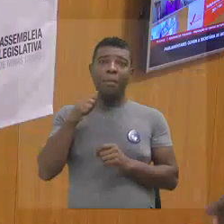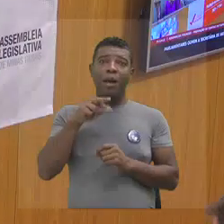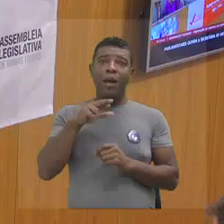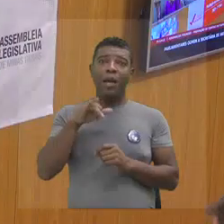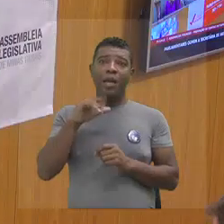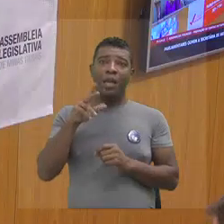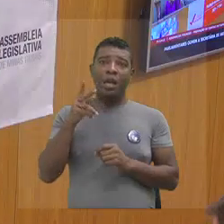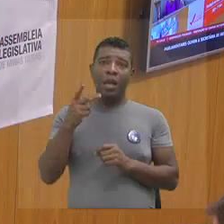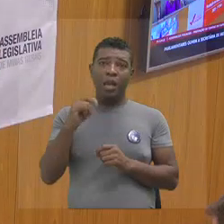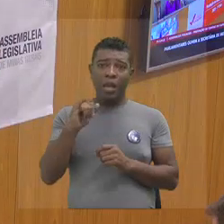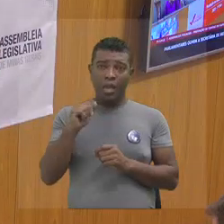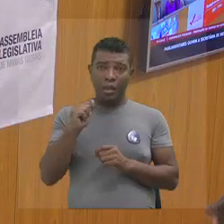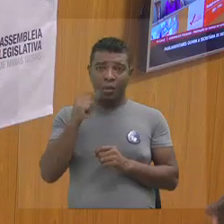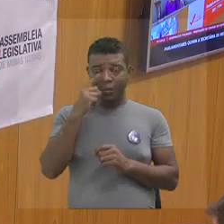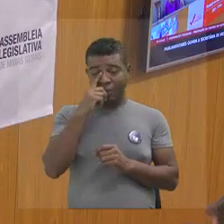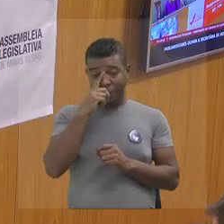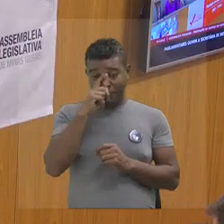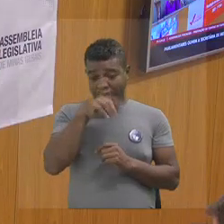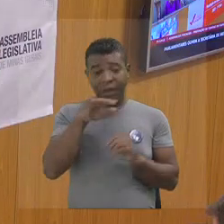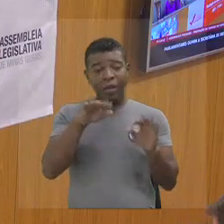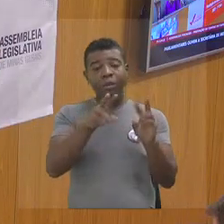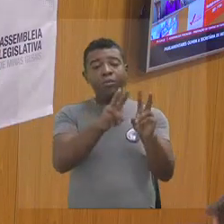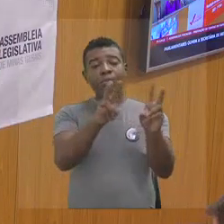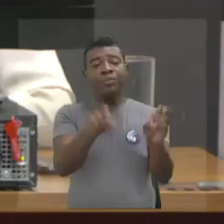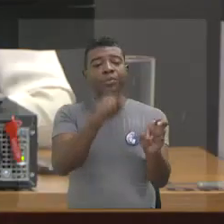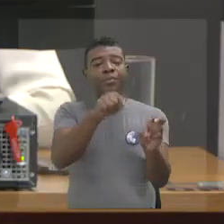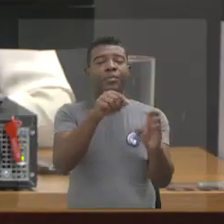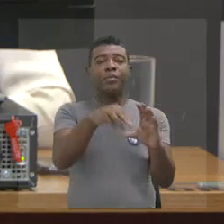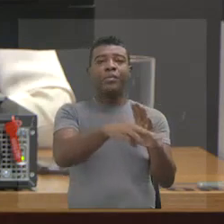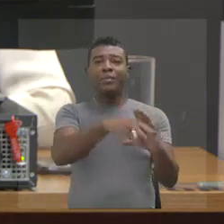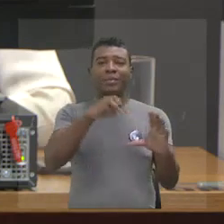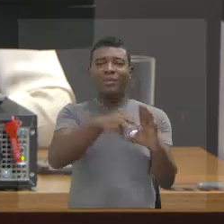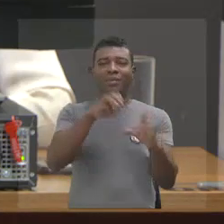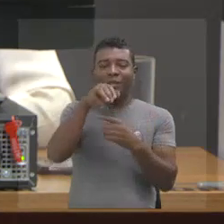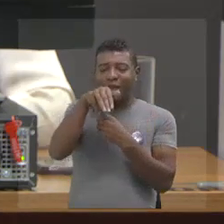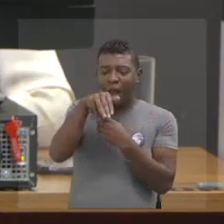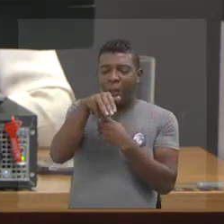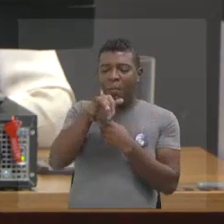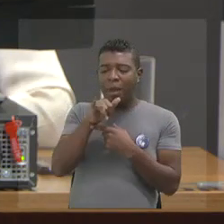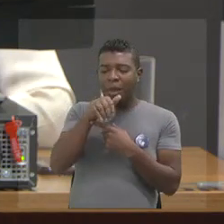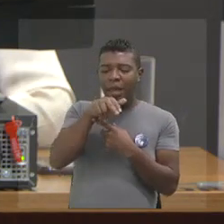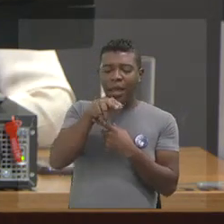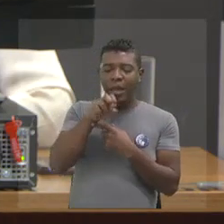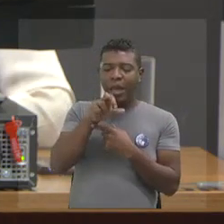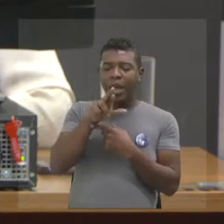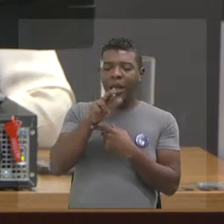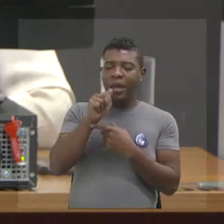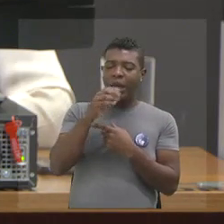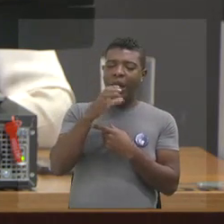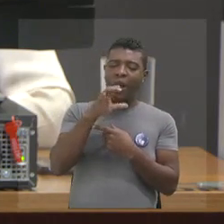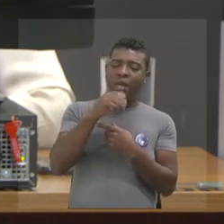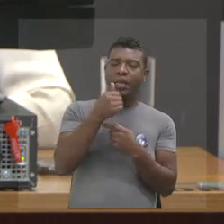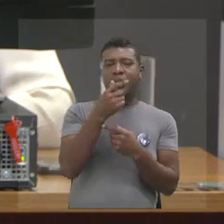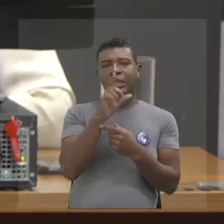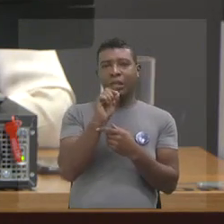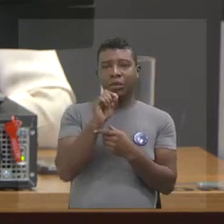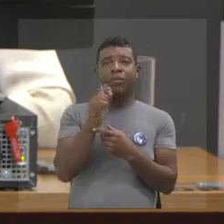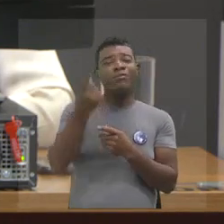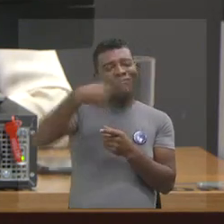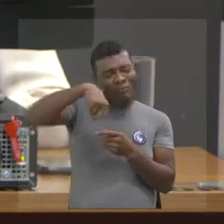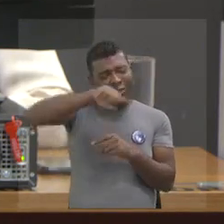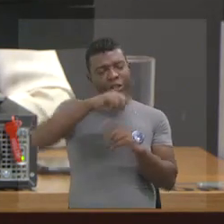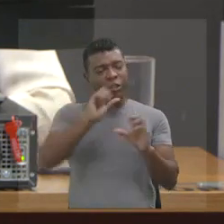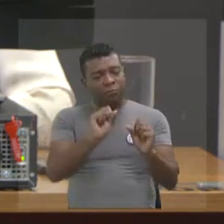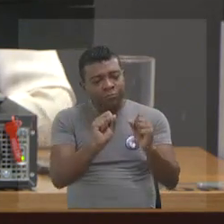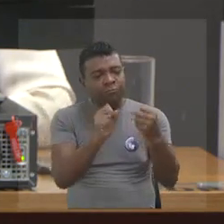logicamente que nós sempre defendemos a mineração com princípios da eles que né em